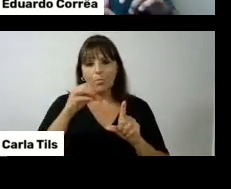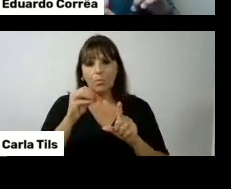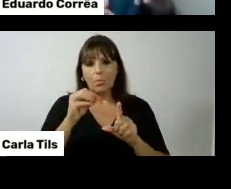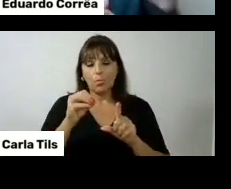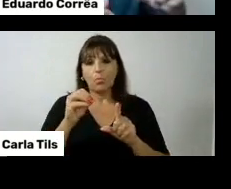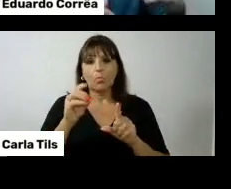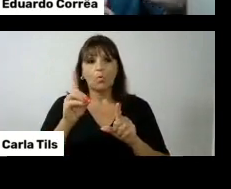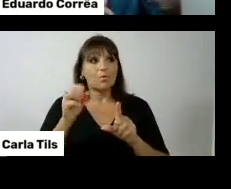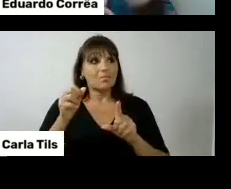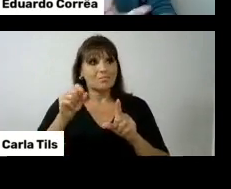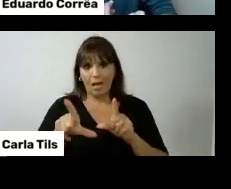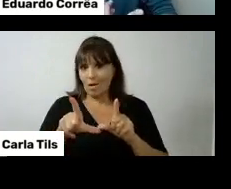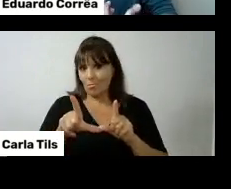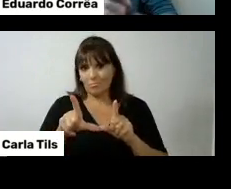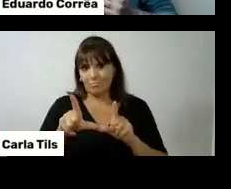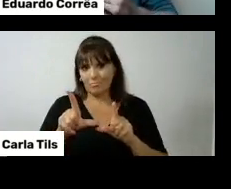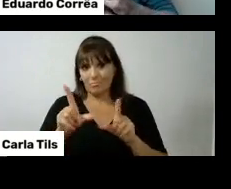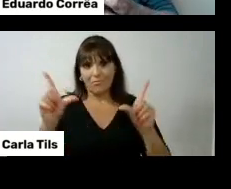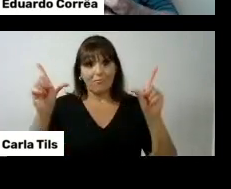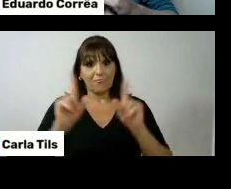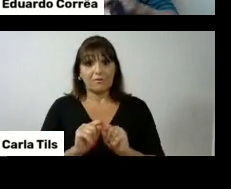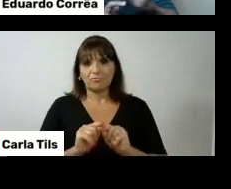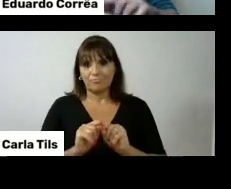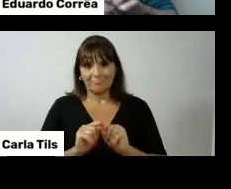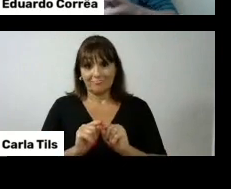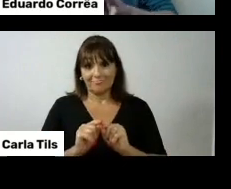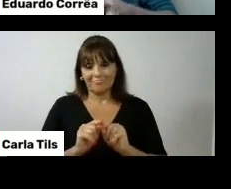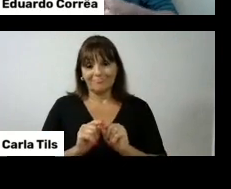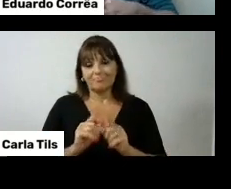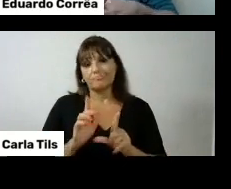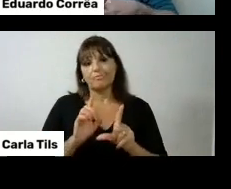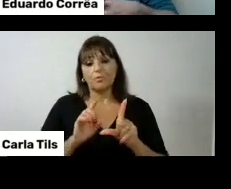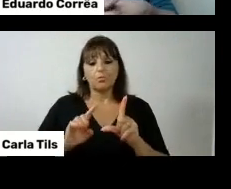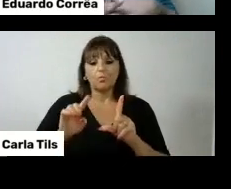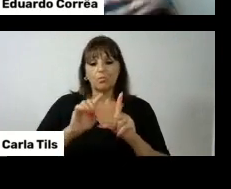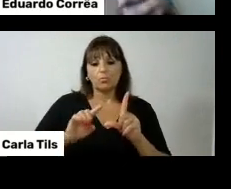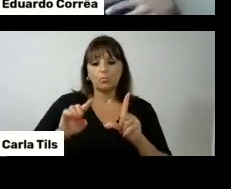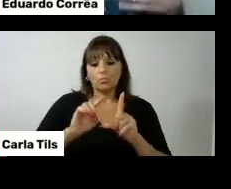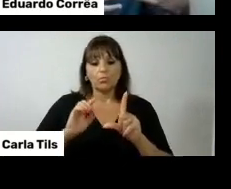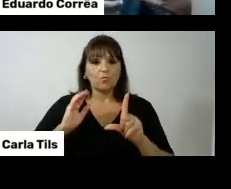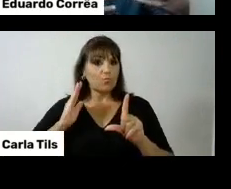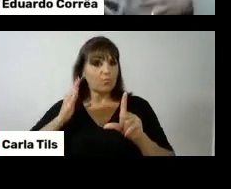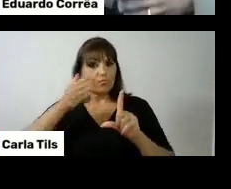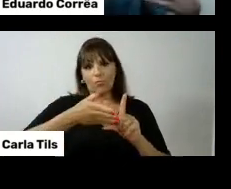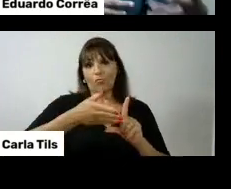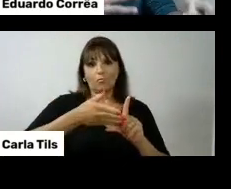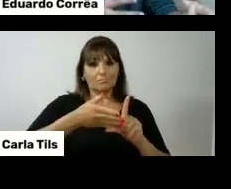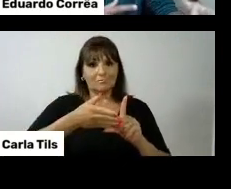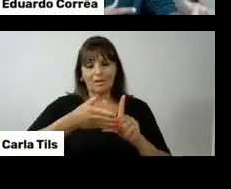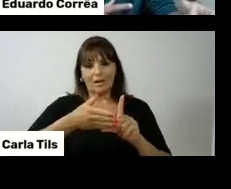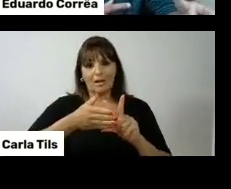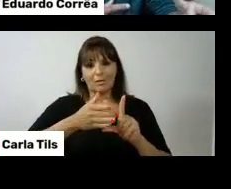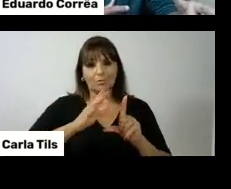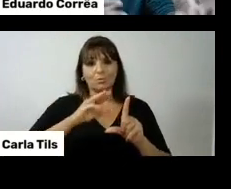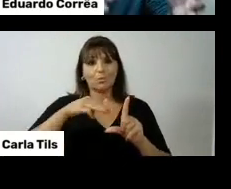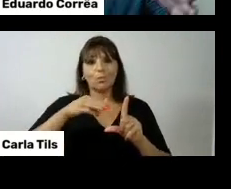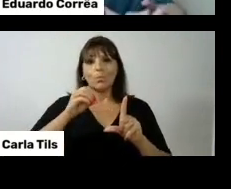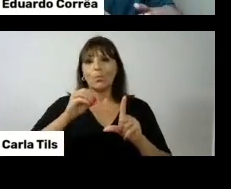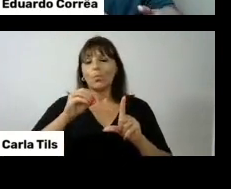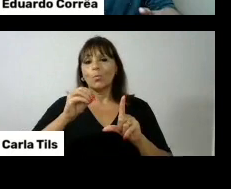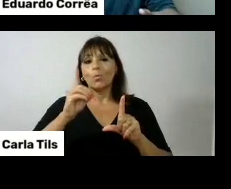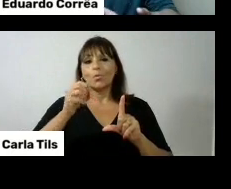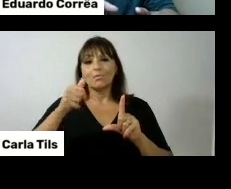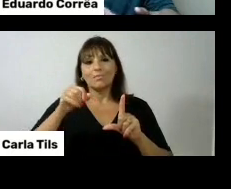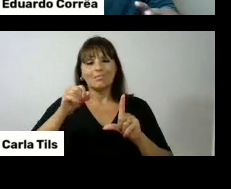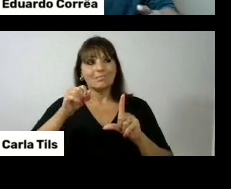fechando. E automaticamente o foco do teu cursor vai direto para a modal. O usuário não precisa procurar a modal. Ao